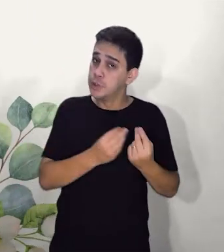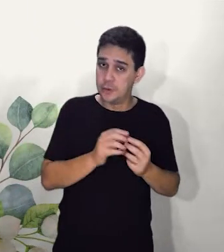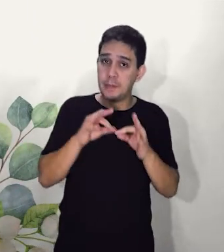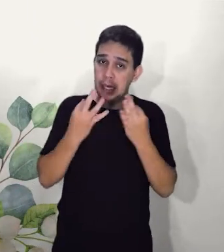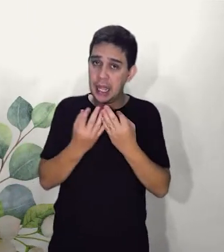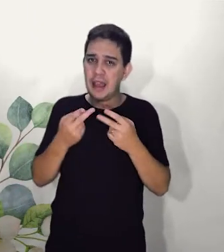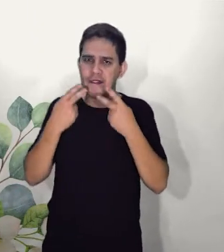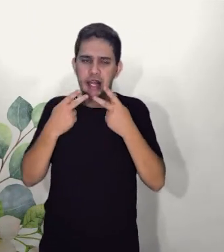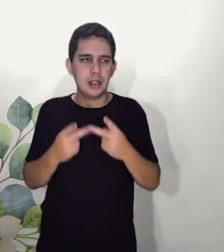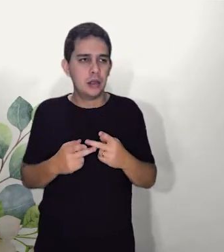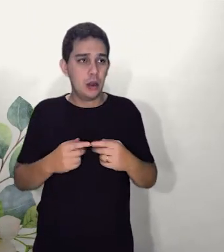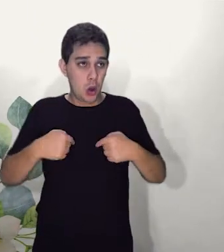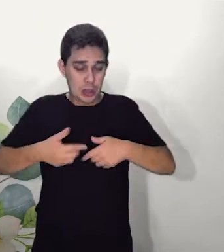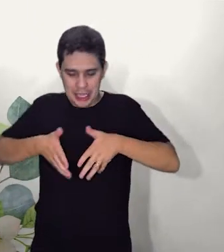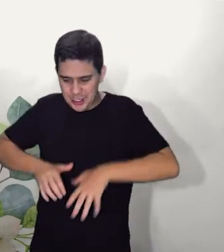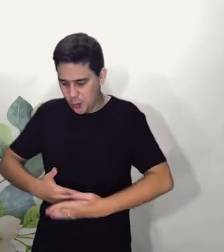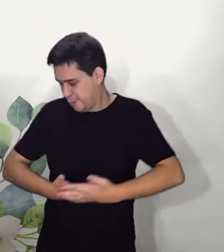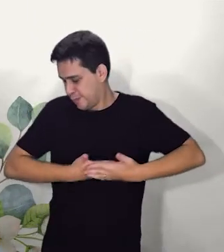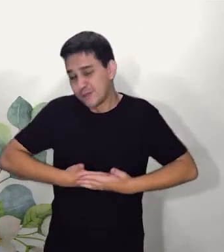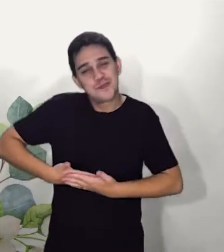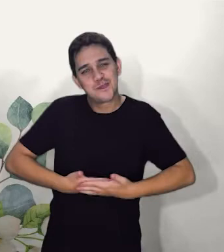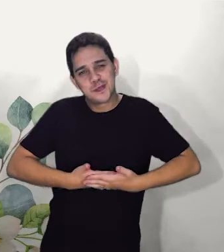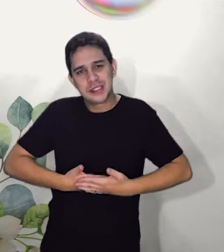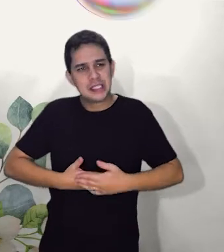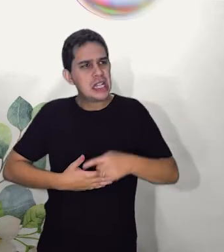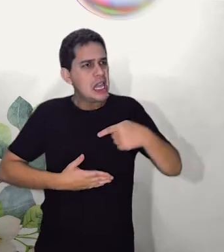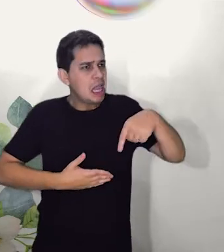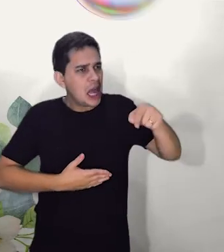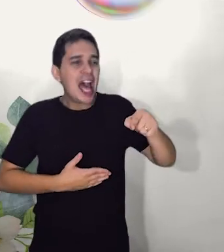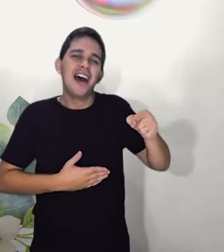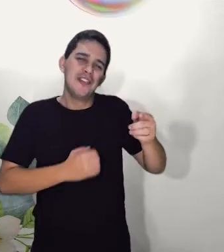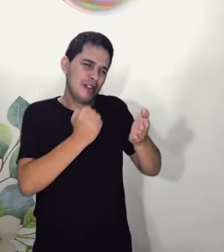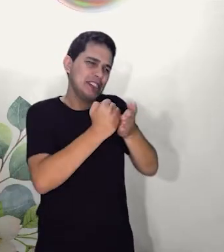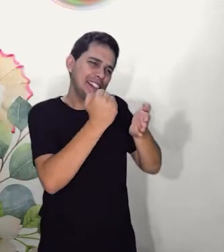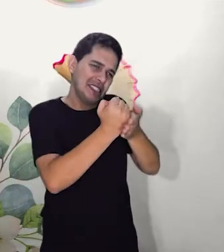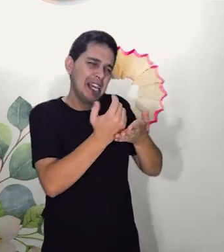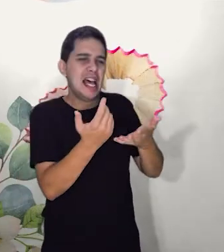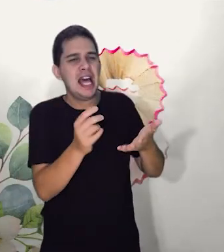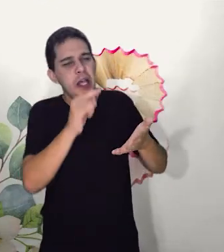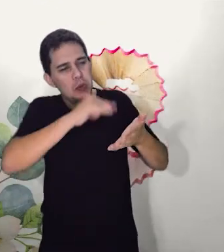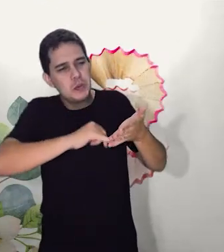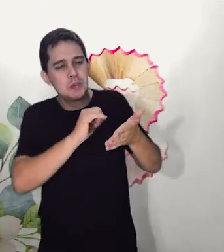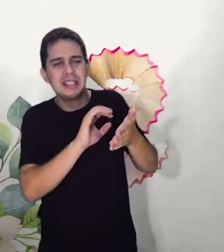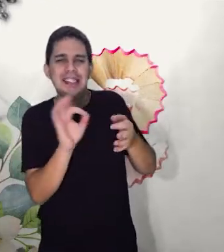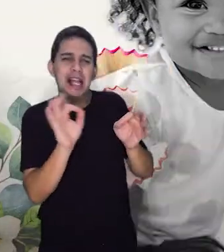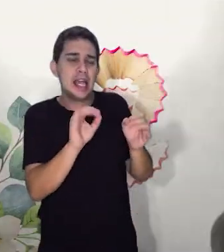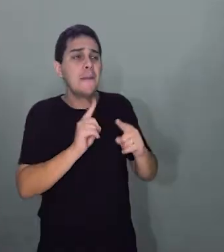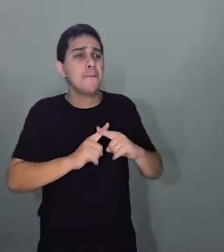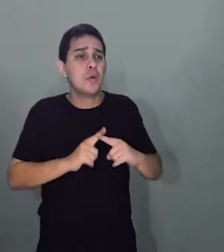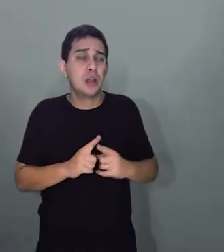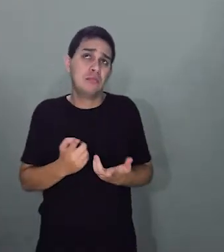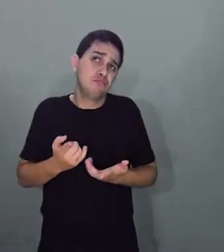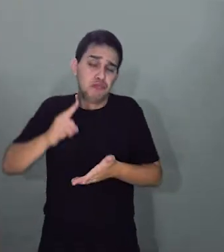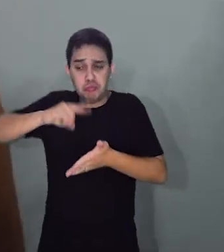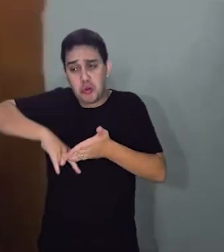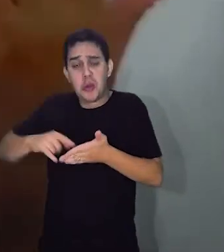registram os bebês nas maternidades por falta de documentos delas, familiares que nunca foram registrados